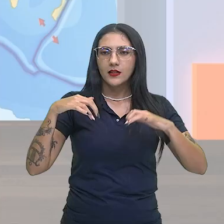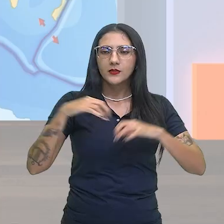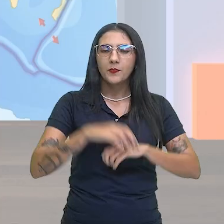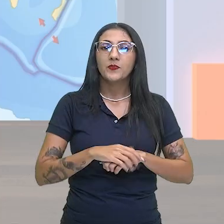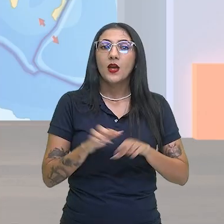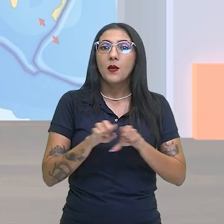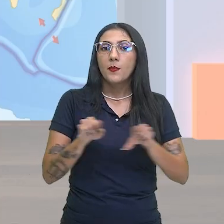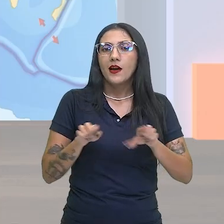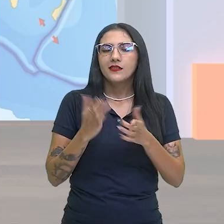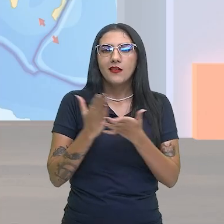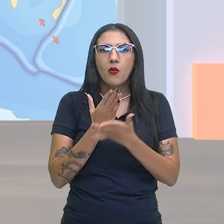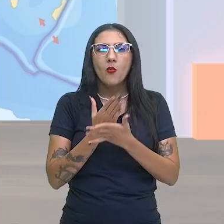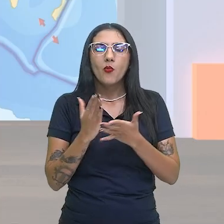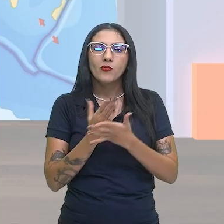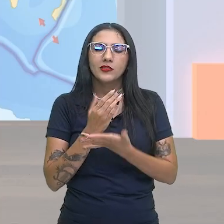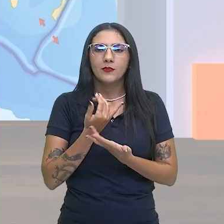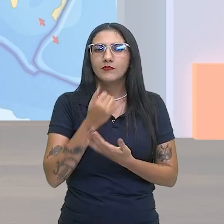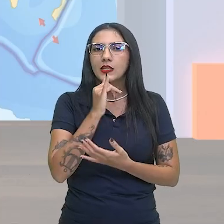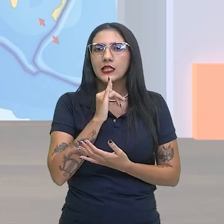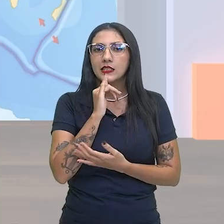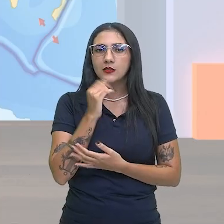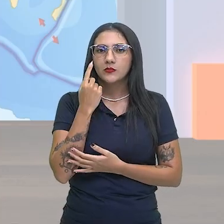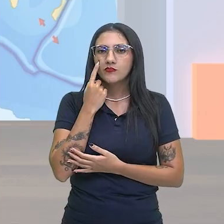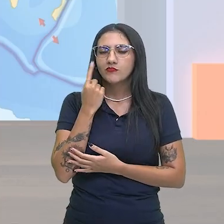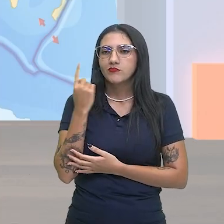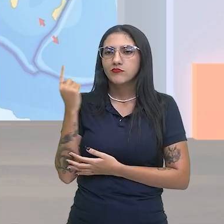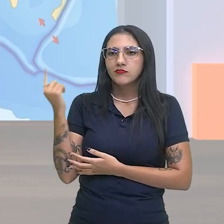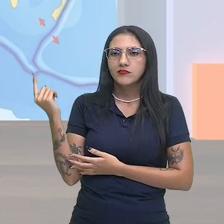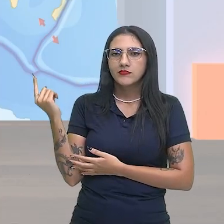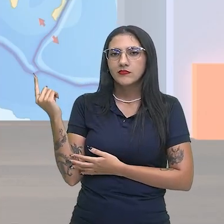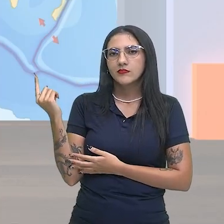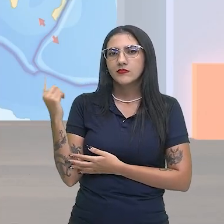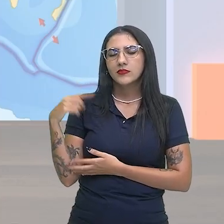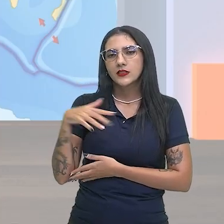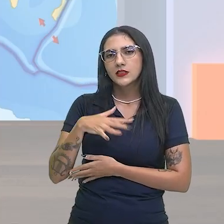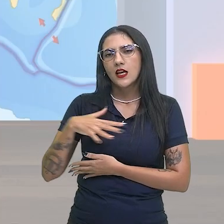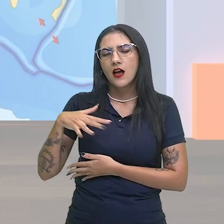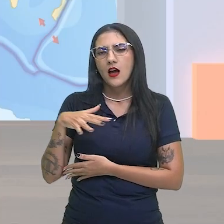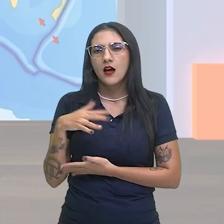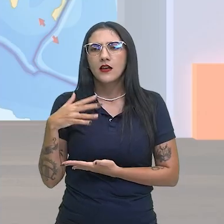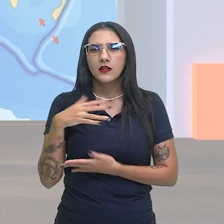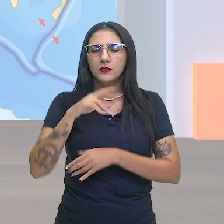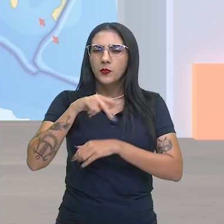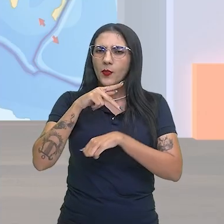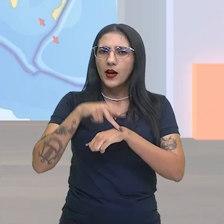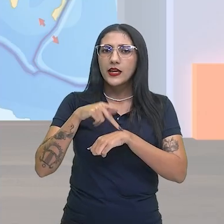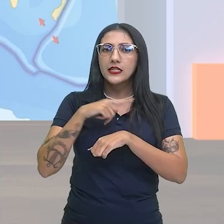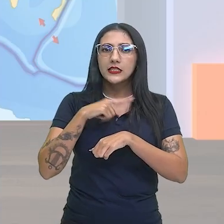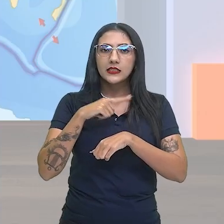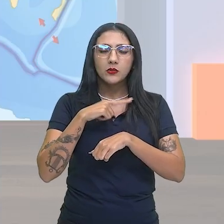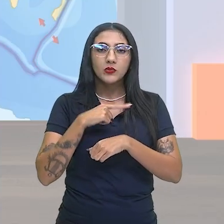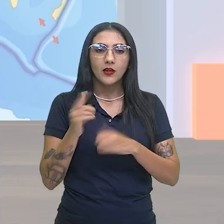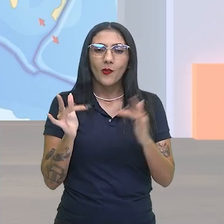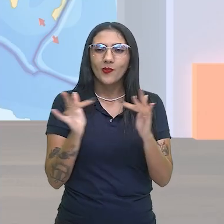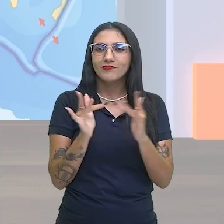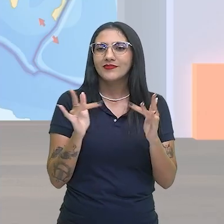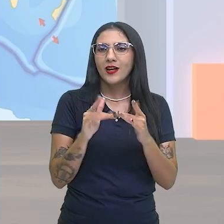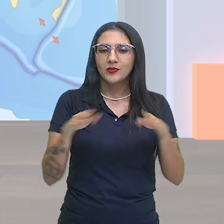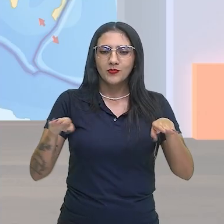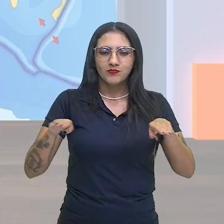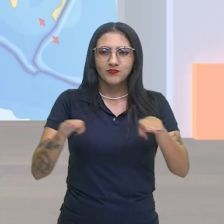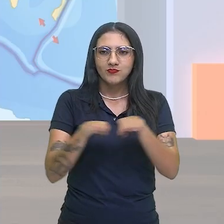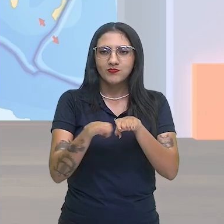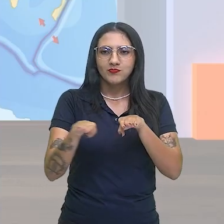ter casos de placas aqui, como por exemplo, onde fica a Cordilheira dos Andes, né, de placas que vão estar o quê? Se chocando e